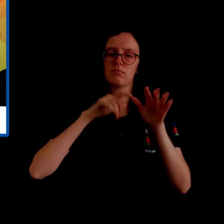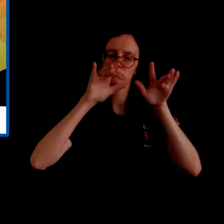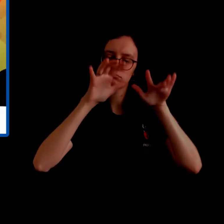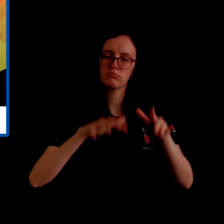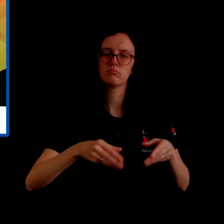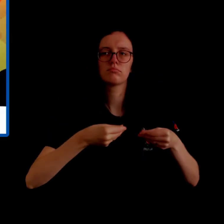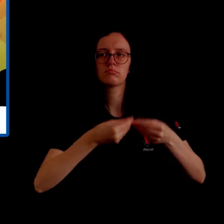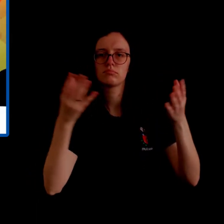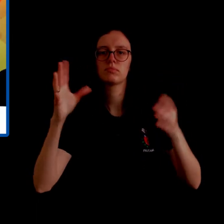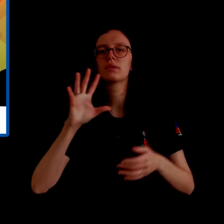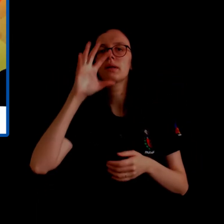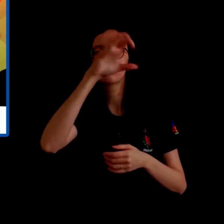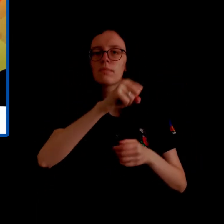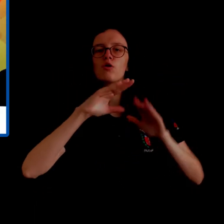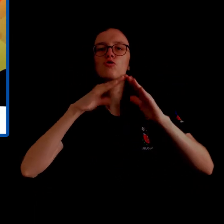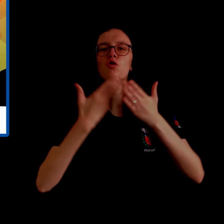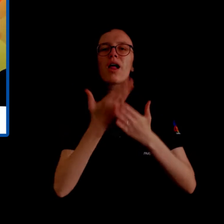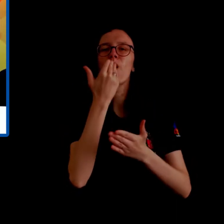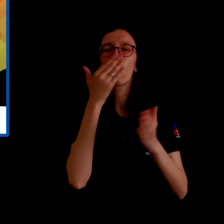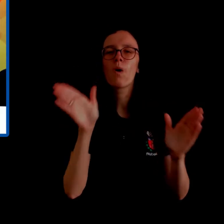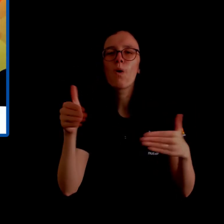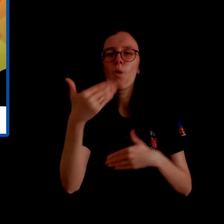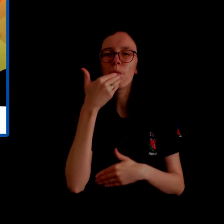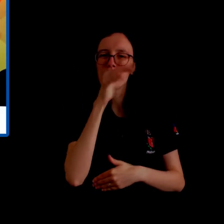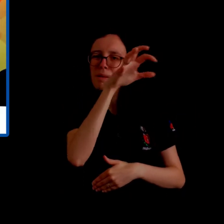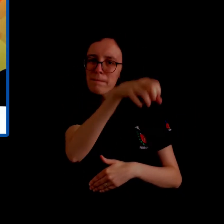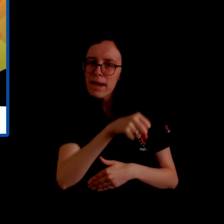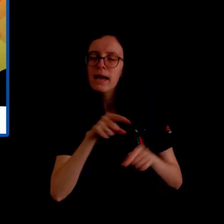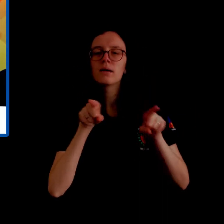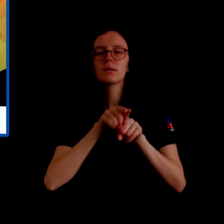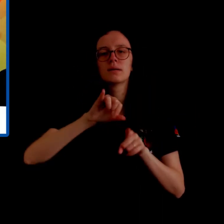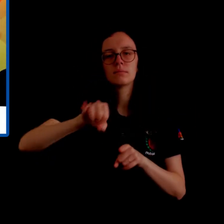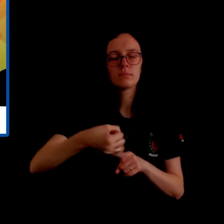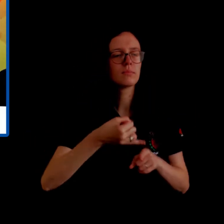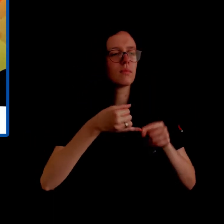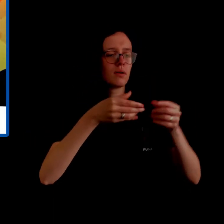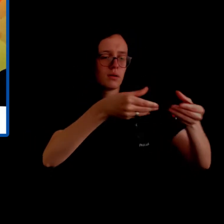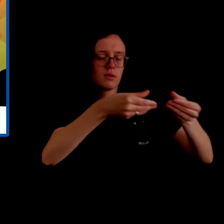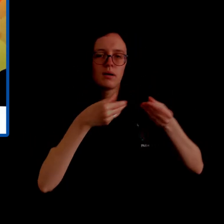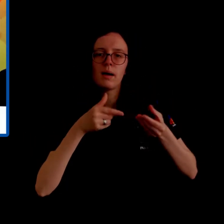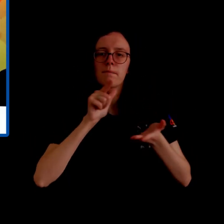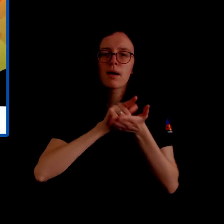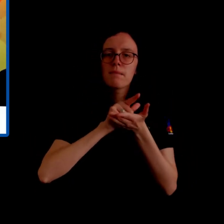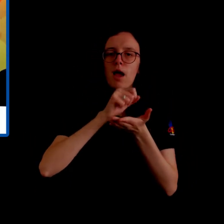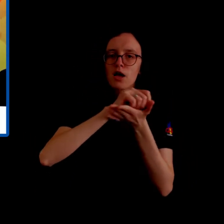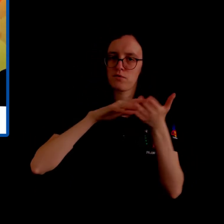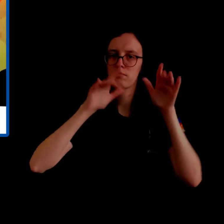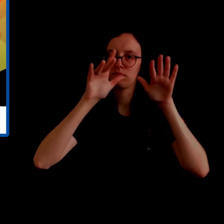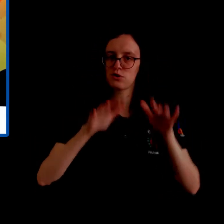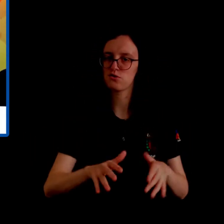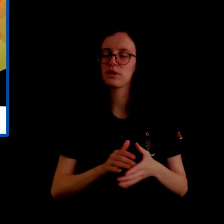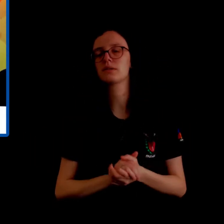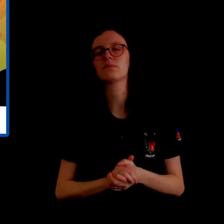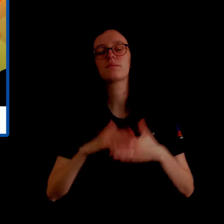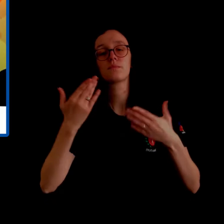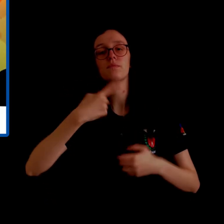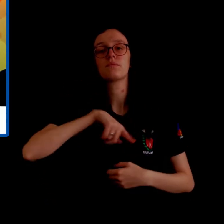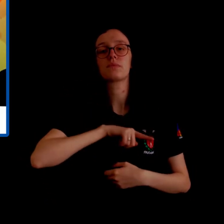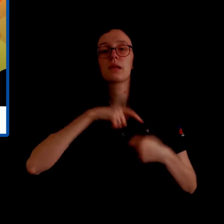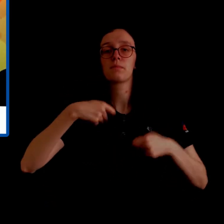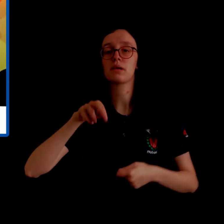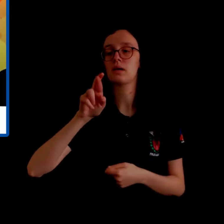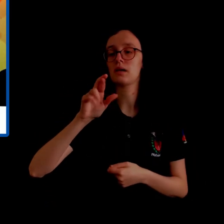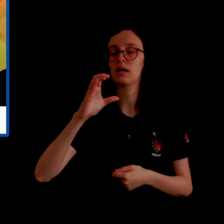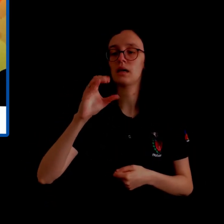eles vão retirar a merenda na escola, né? Então, isso faz com que a gente tenha que deixar o RCO